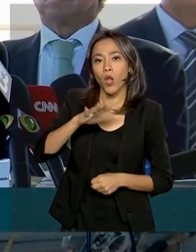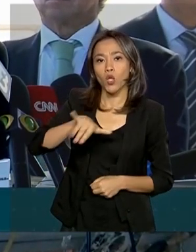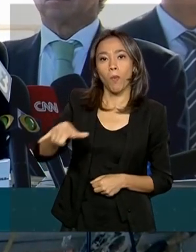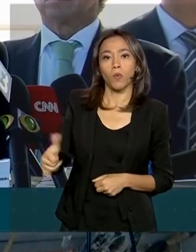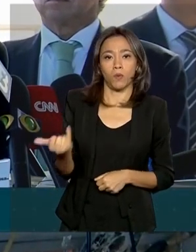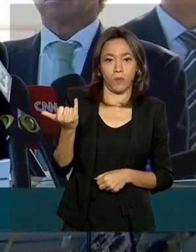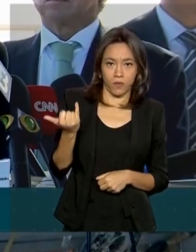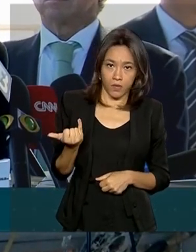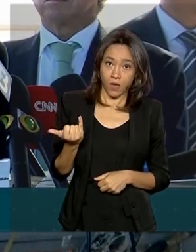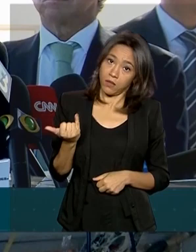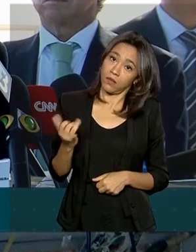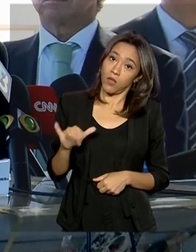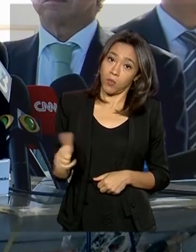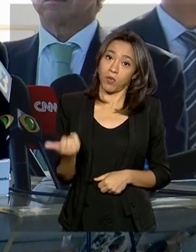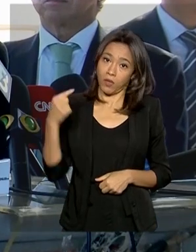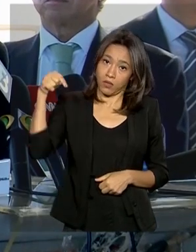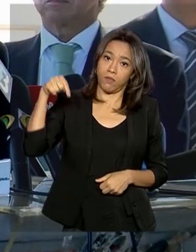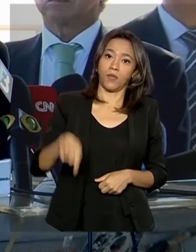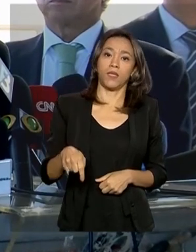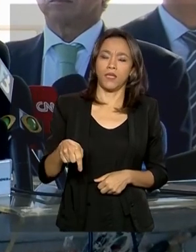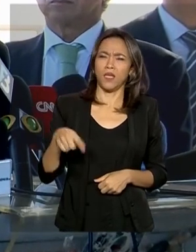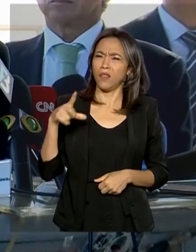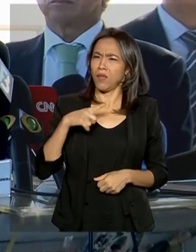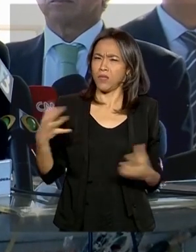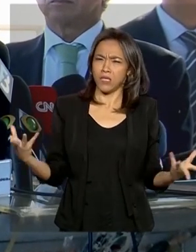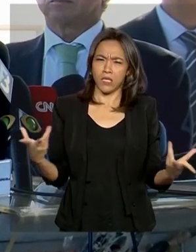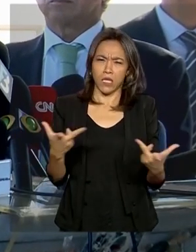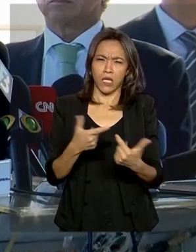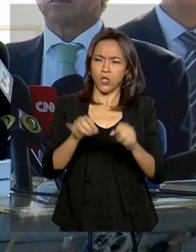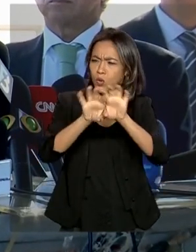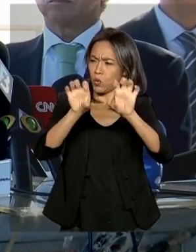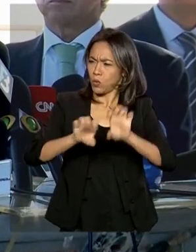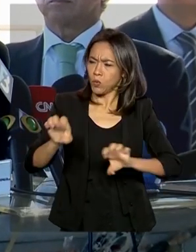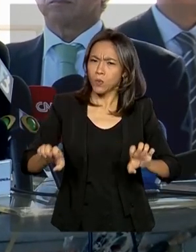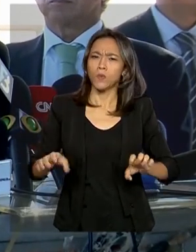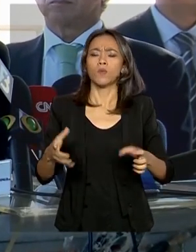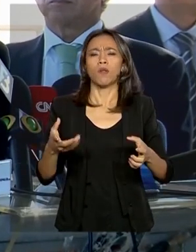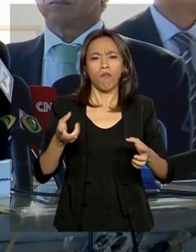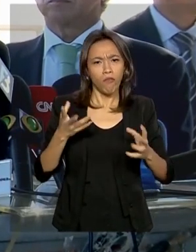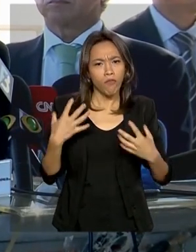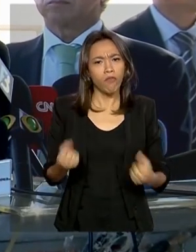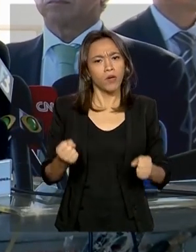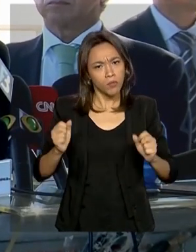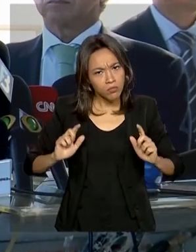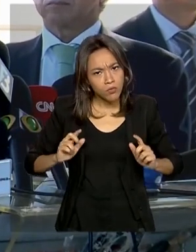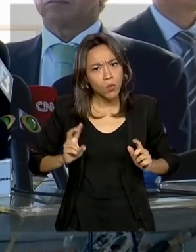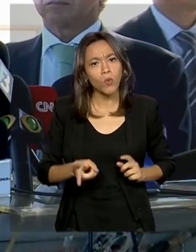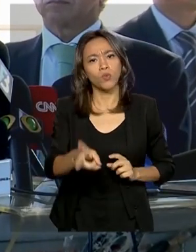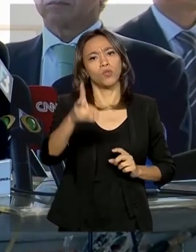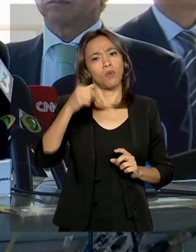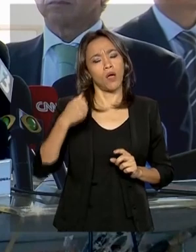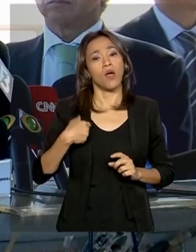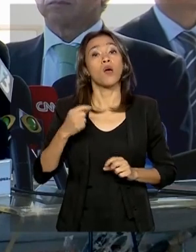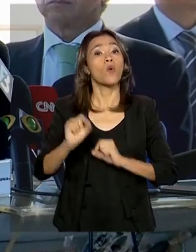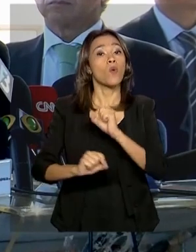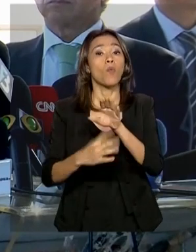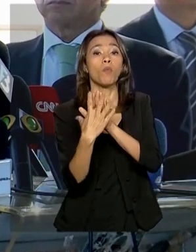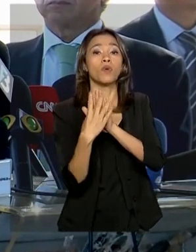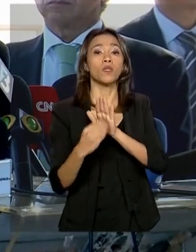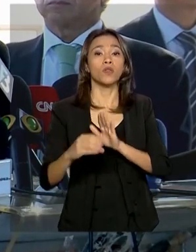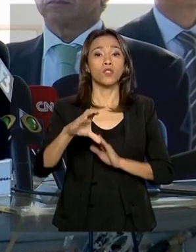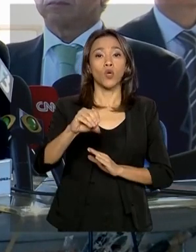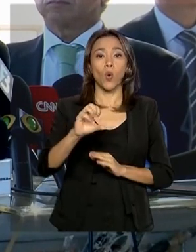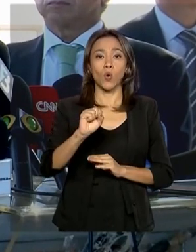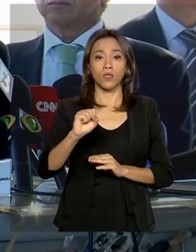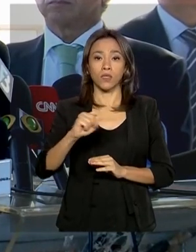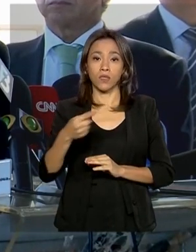melhores oportunidades estão aqui. A gente tem excelentes ativos de infraestrutura, nós vamos seguir firme com o nosso programa de concessões. E em breve